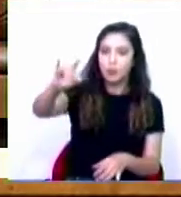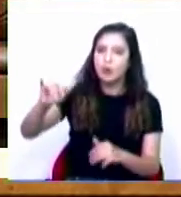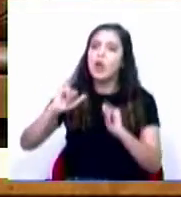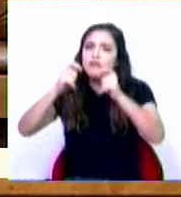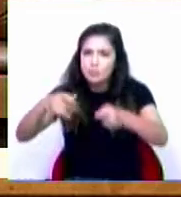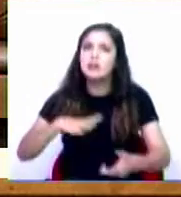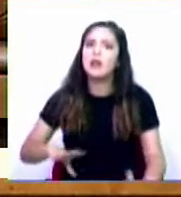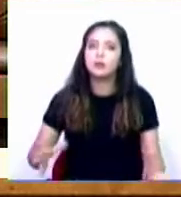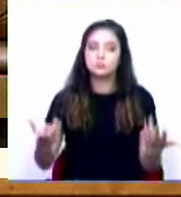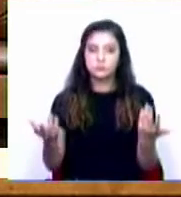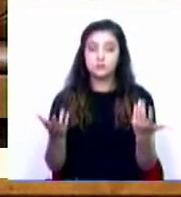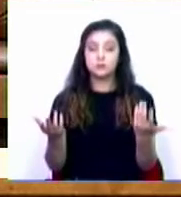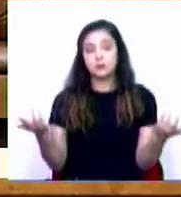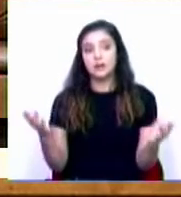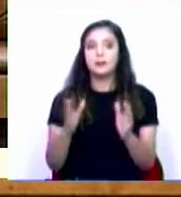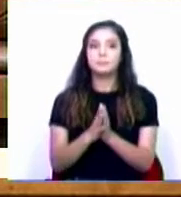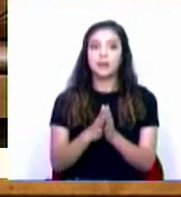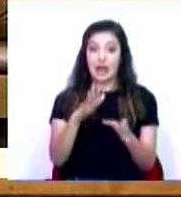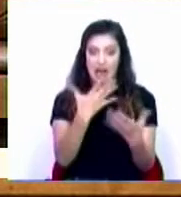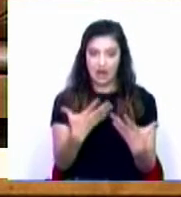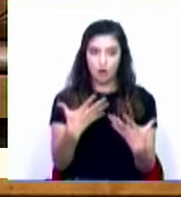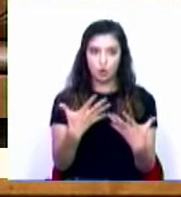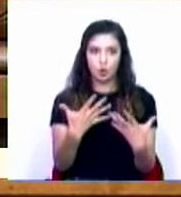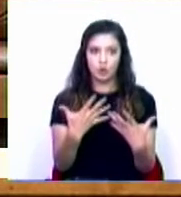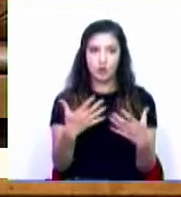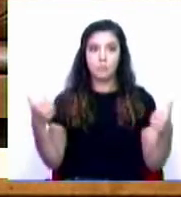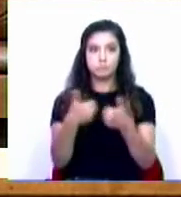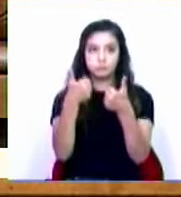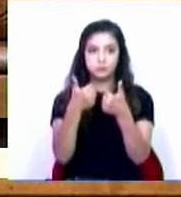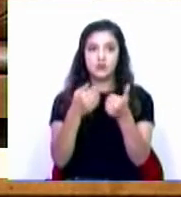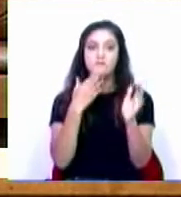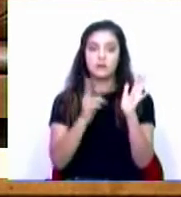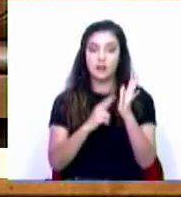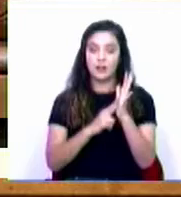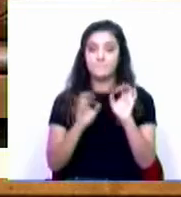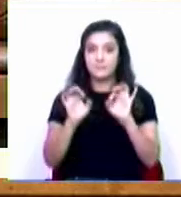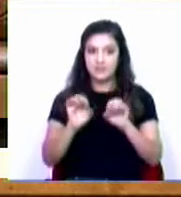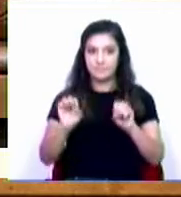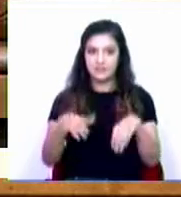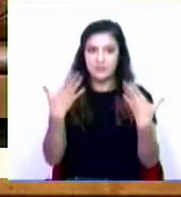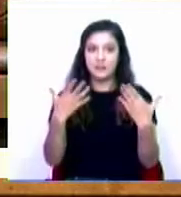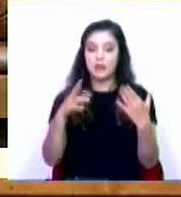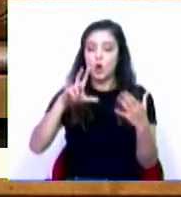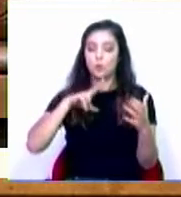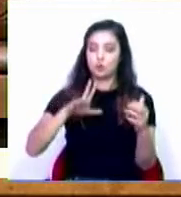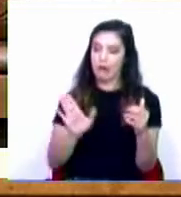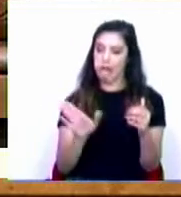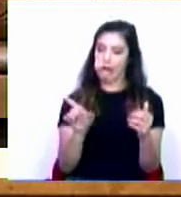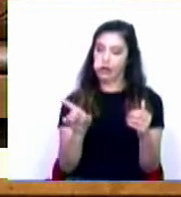investimento. Também este é o momento que devemos defender uma verdadeira competitividade, nomeadamente no interior do país. Temos de aproveitar as oportunidades